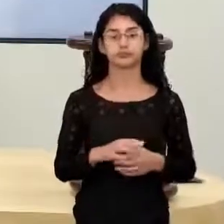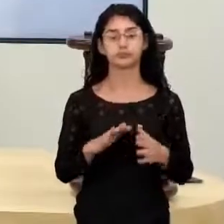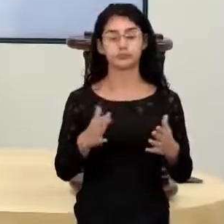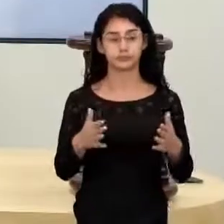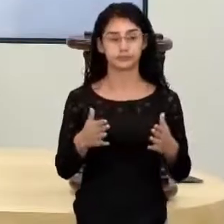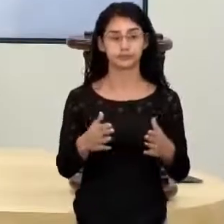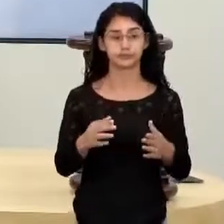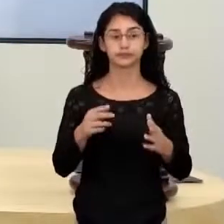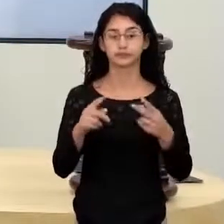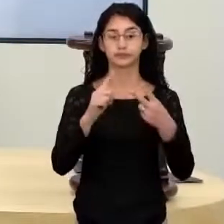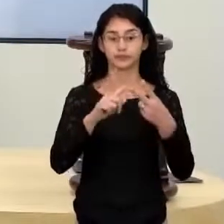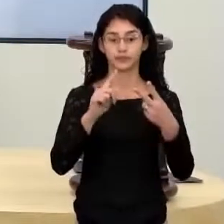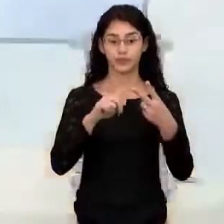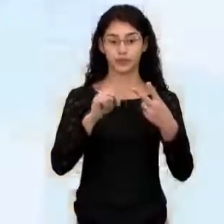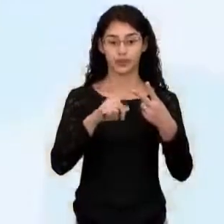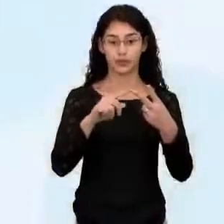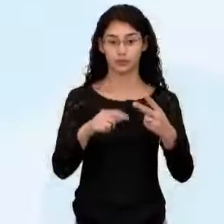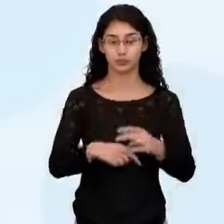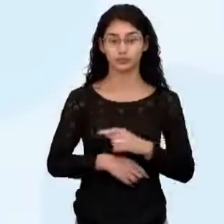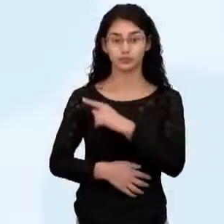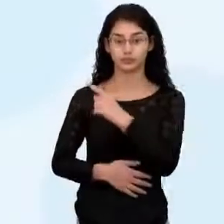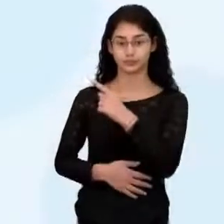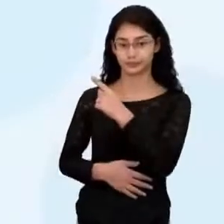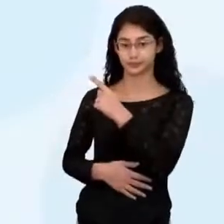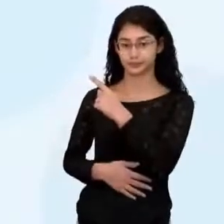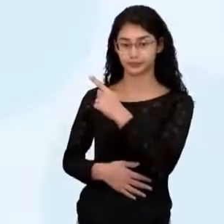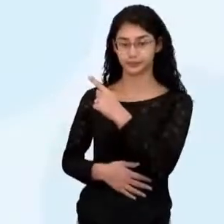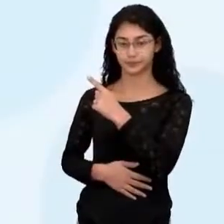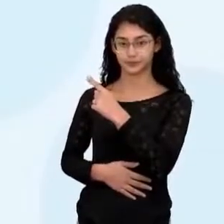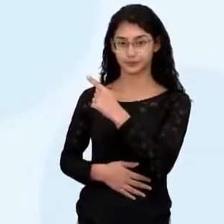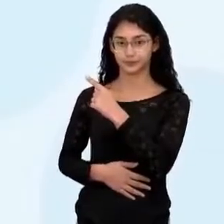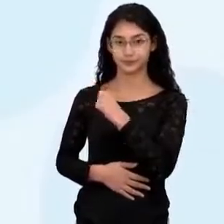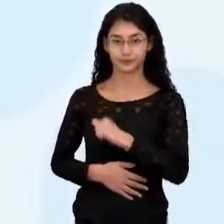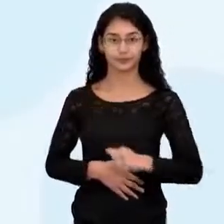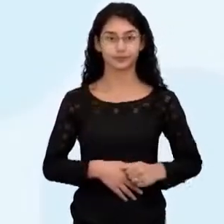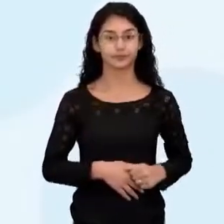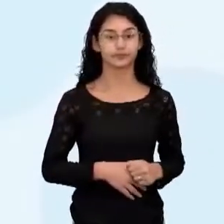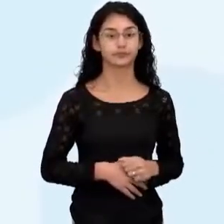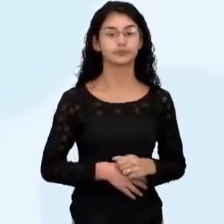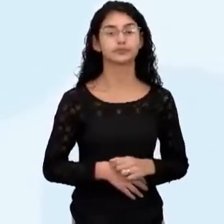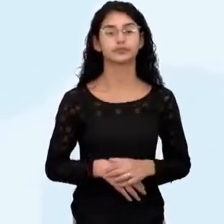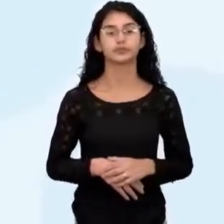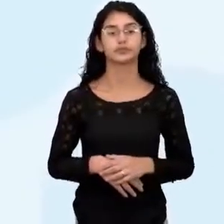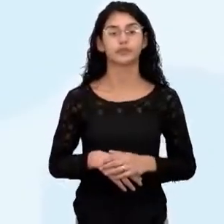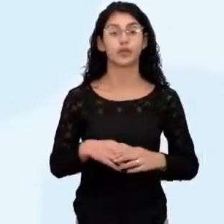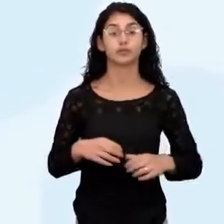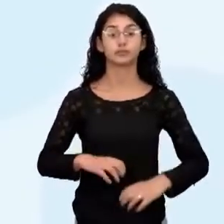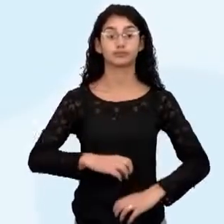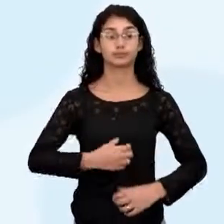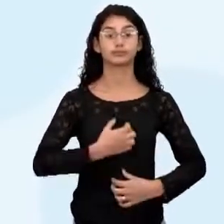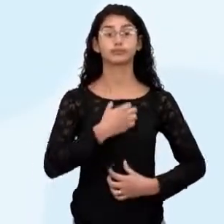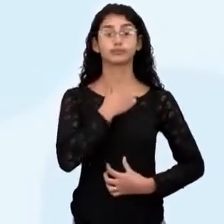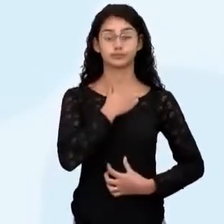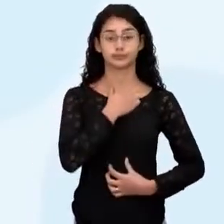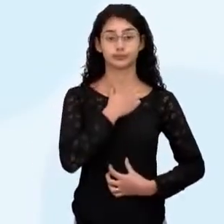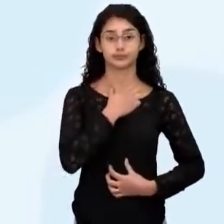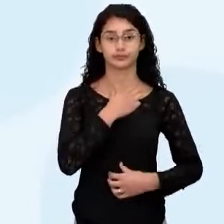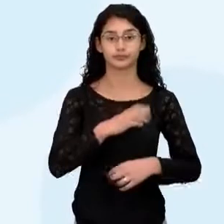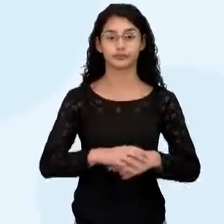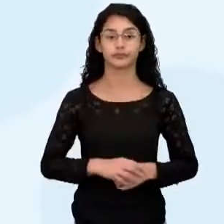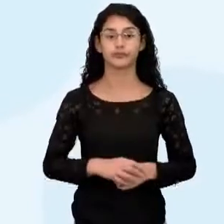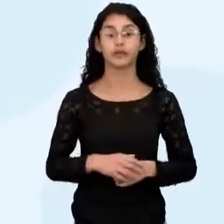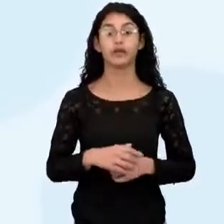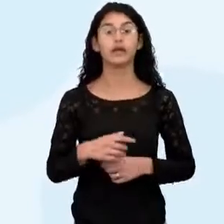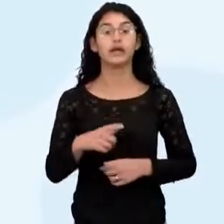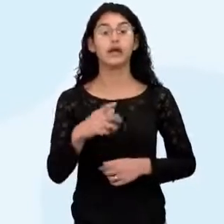para o próximo poder. Dá uma olhadinha na tela. E eu coloquei o poder executivo. Vocês estão vendo que tem tanto